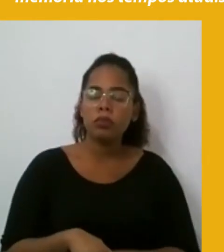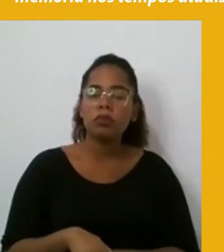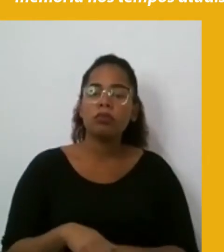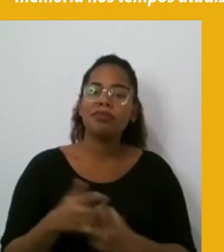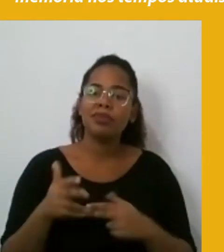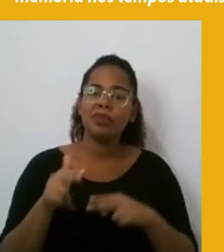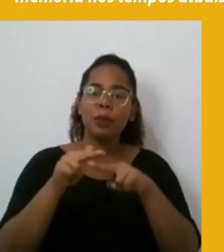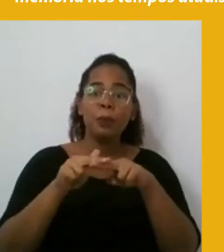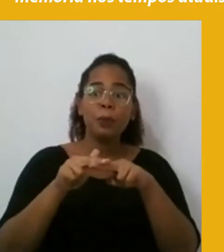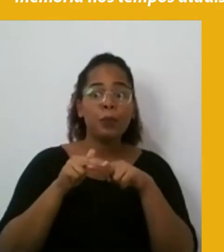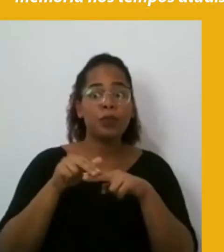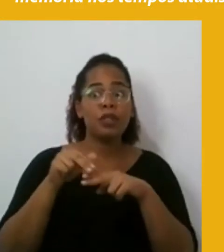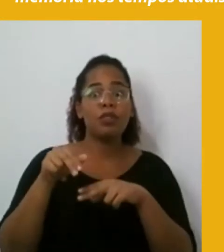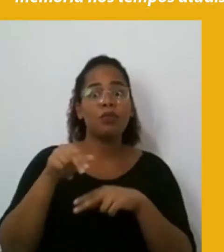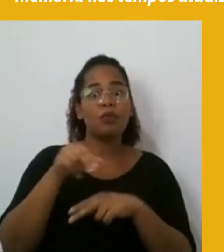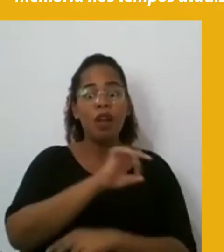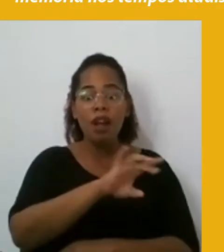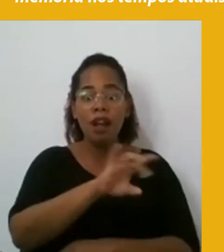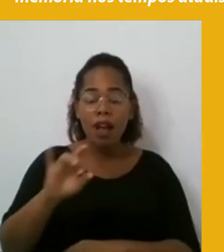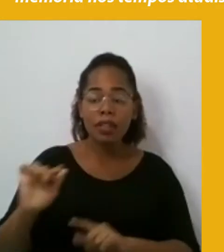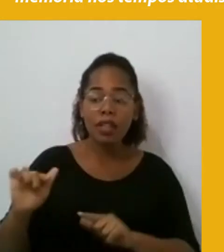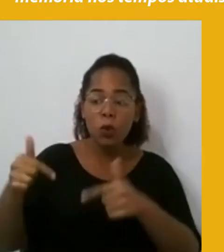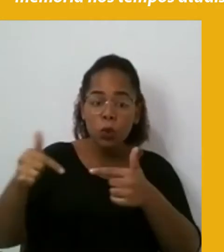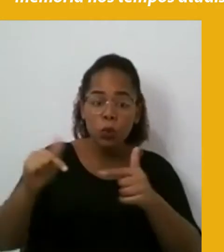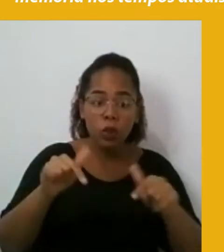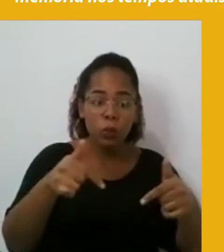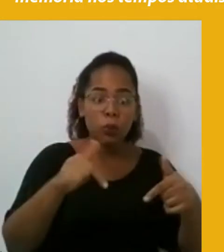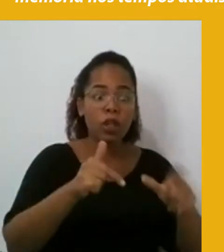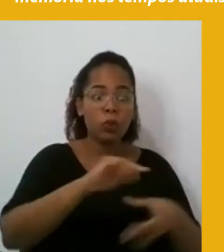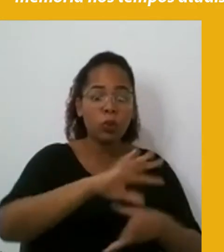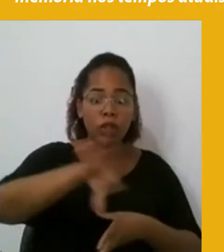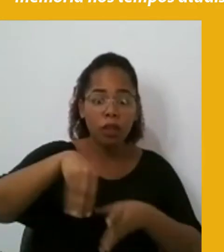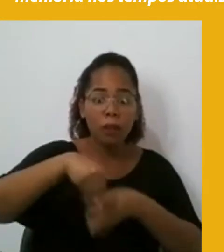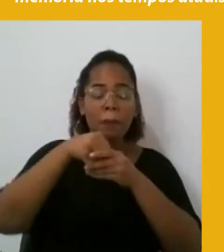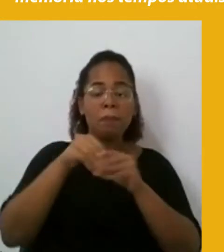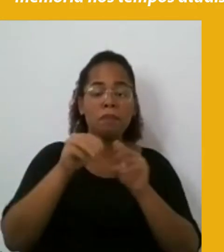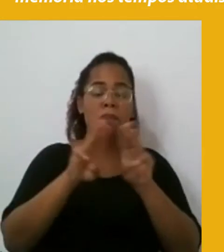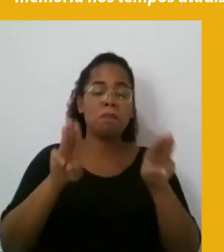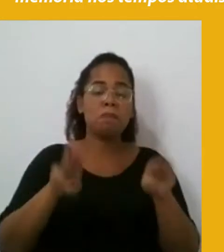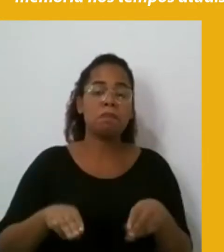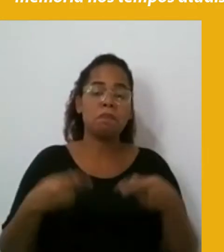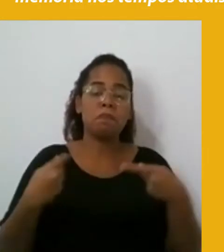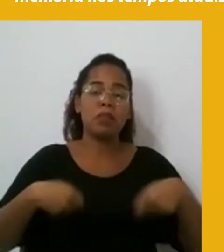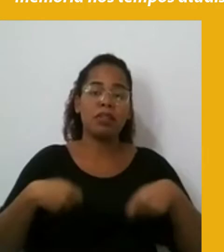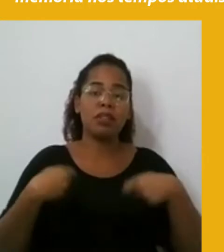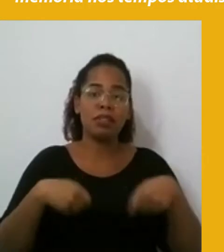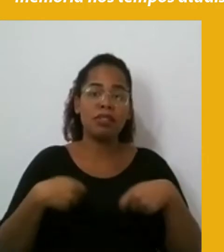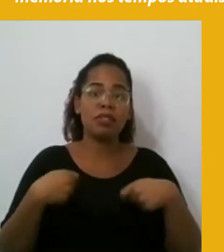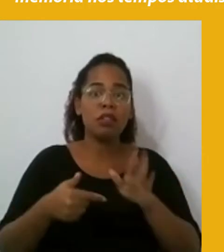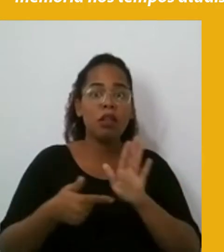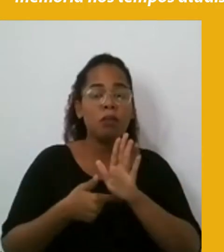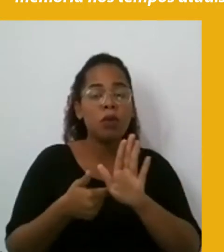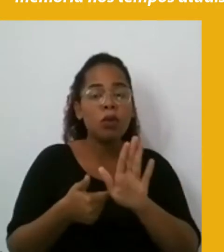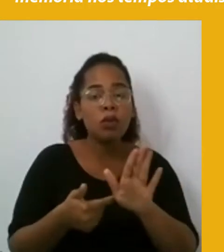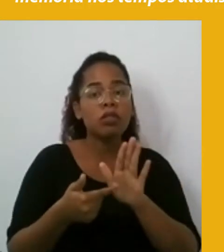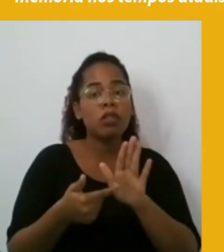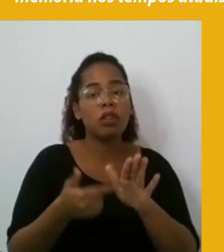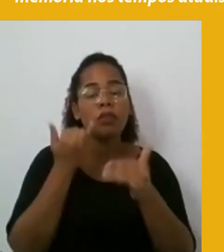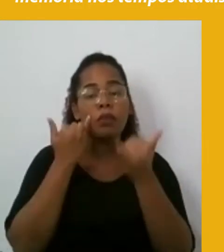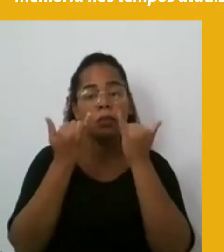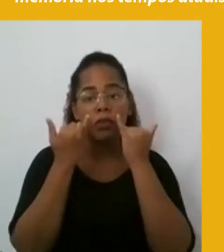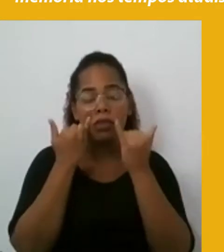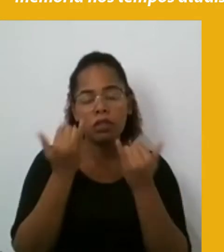nos museus. Bom, se os museus que estão aí não conseguem, vamos fazer tantos quanto forem necessários. Esse movimento da multiplicação do